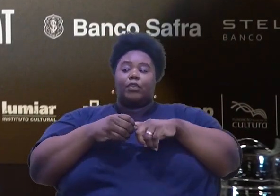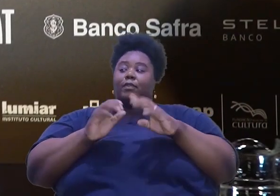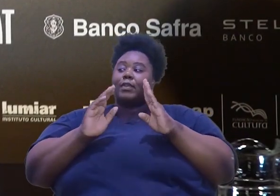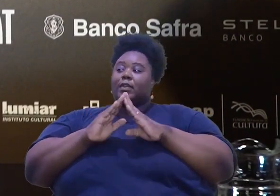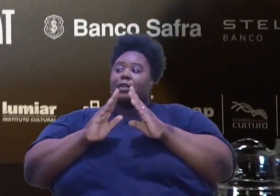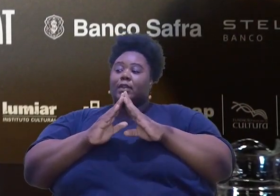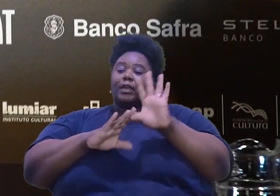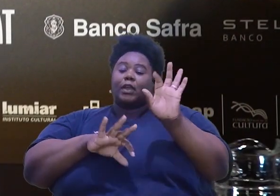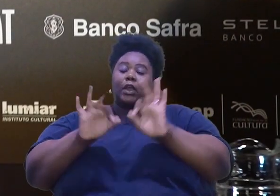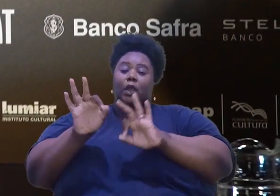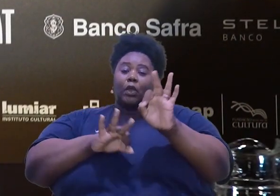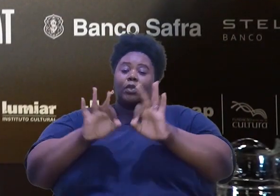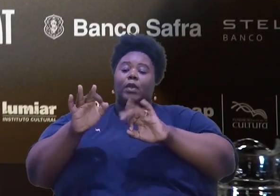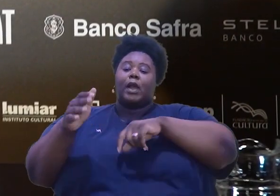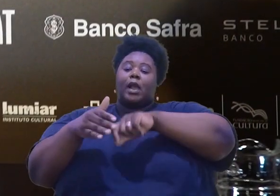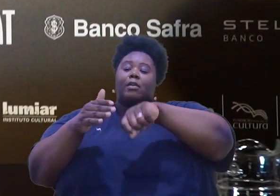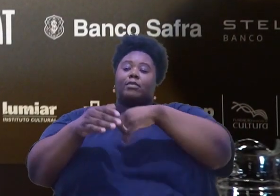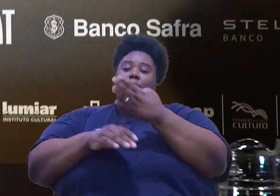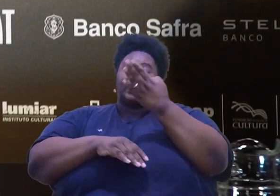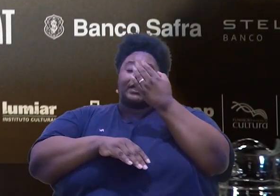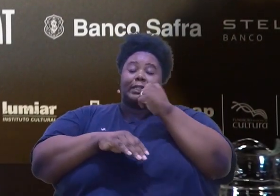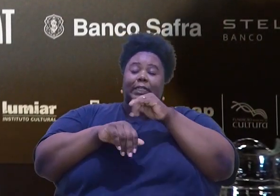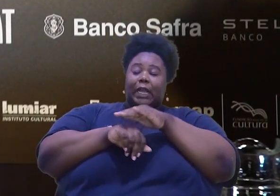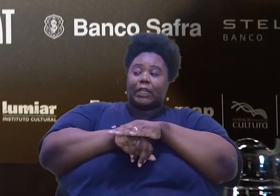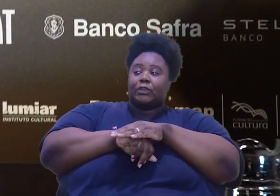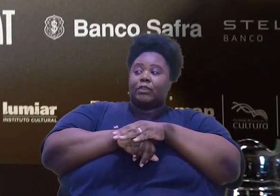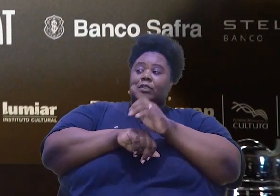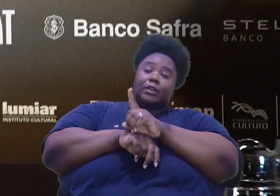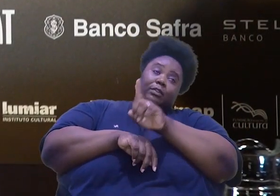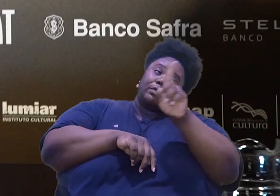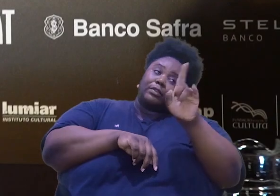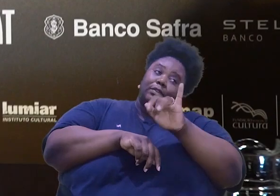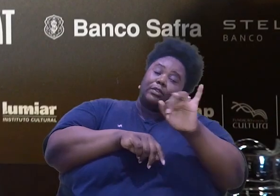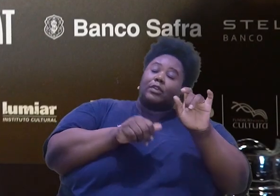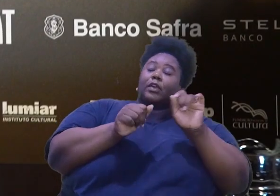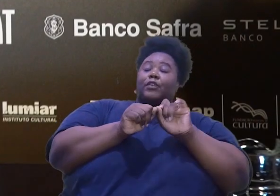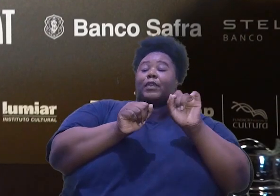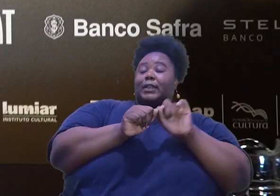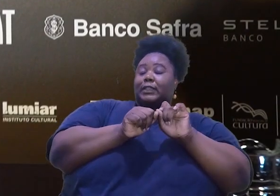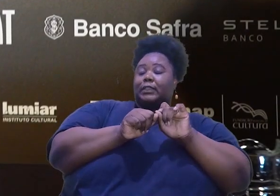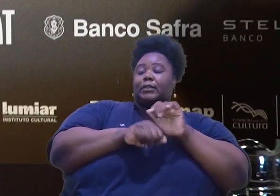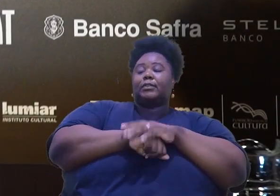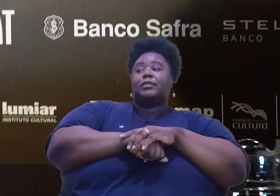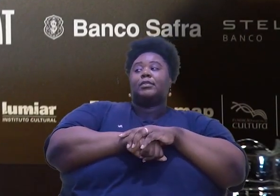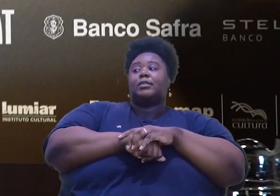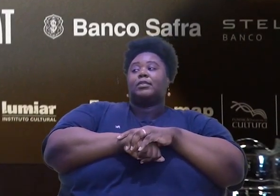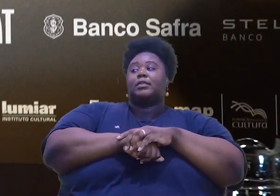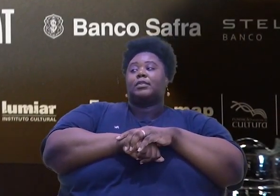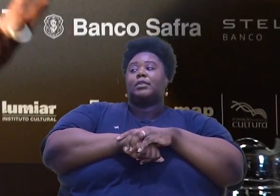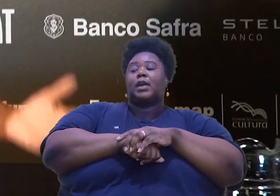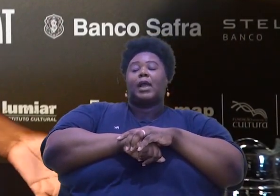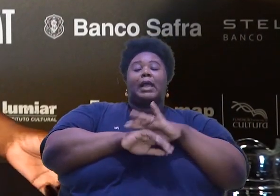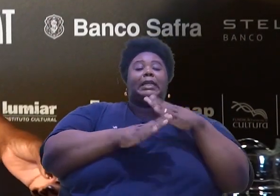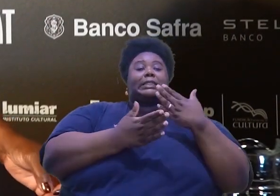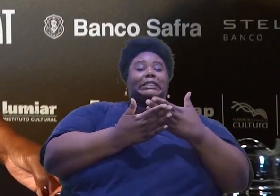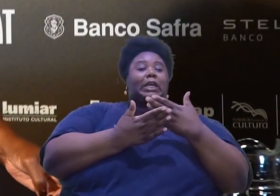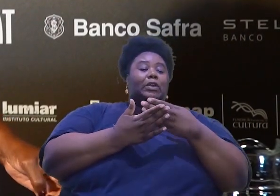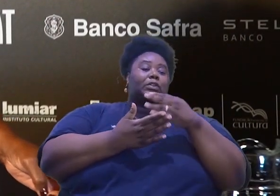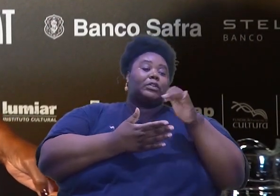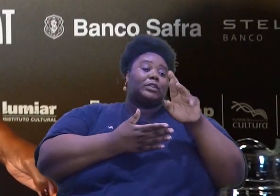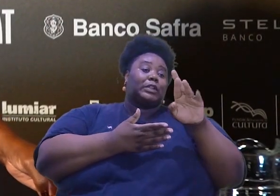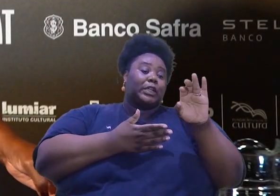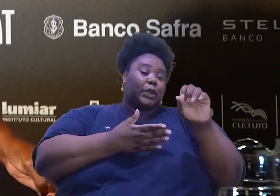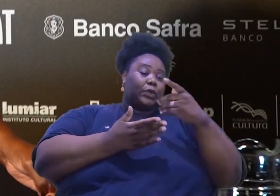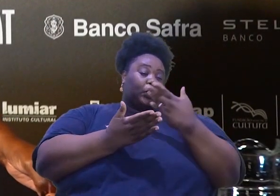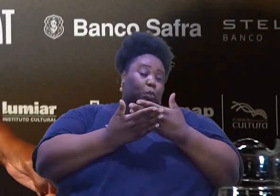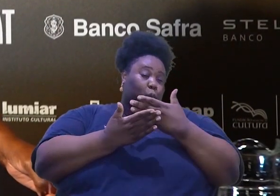casa, organizava o jantar, e vinha para o Instituto de Educação e fazia as aulas teóricas à